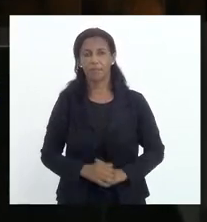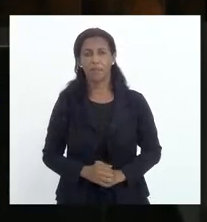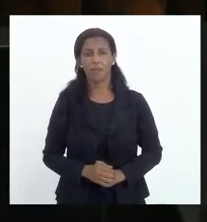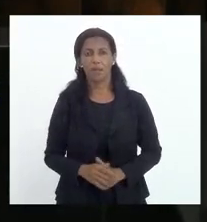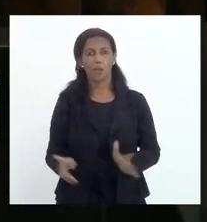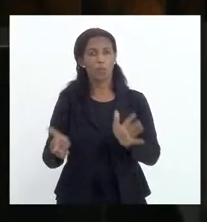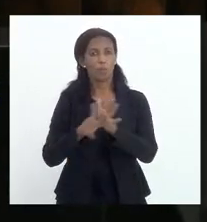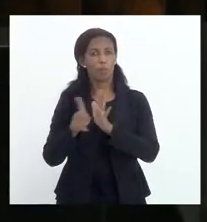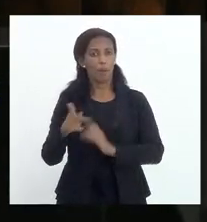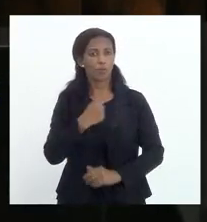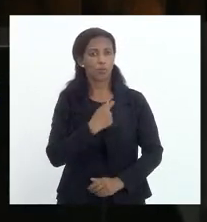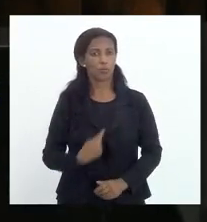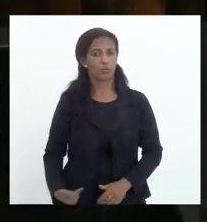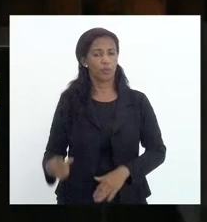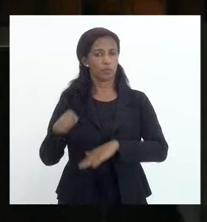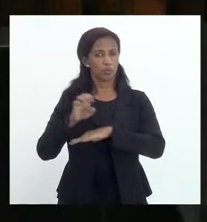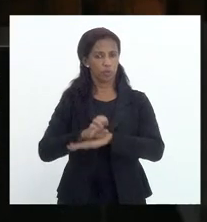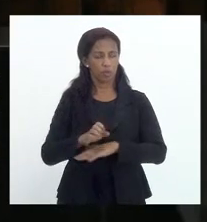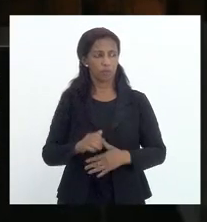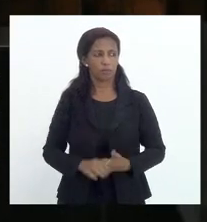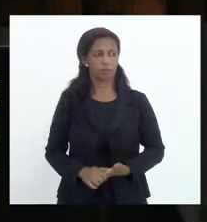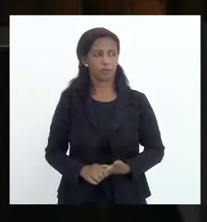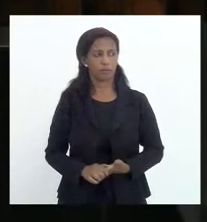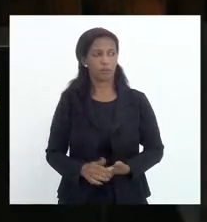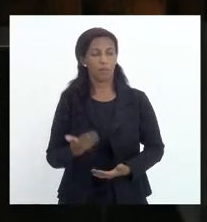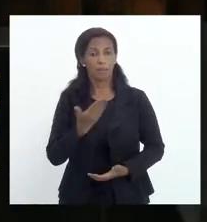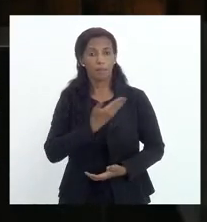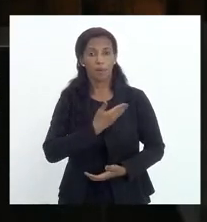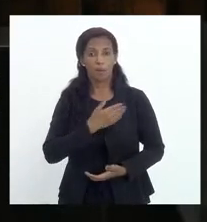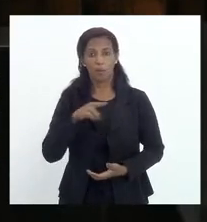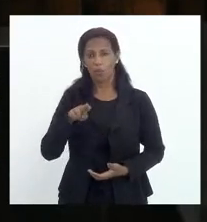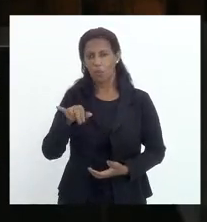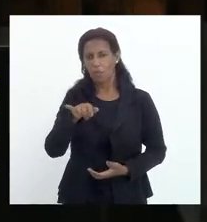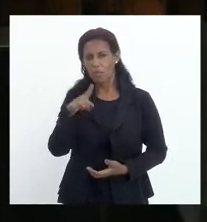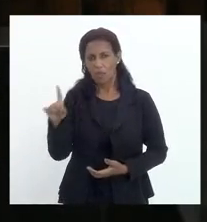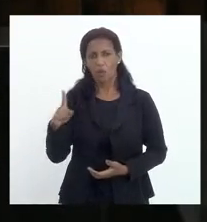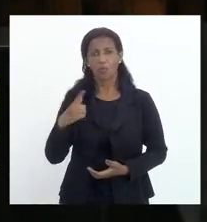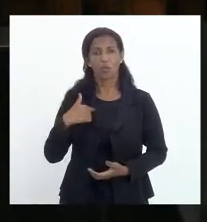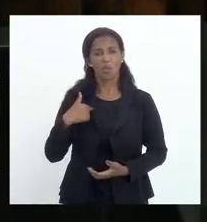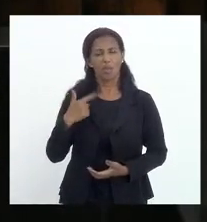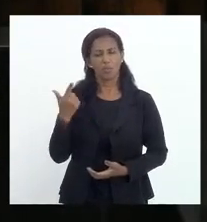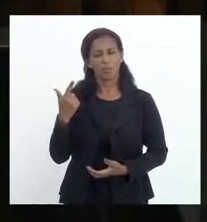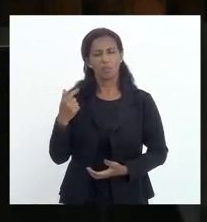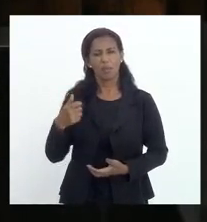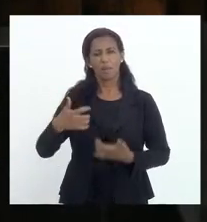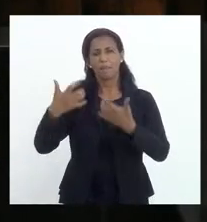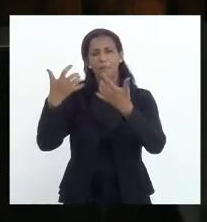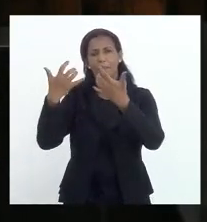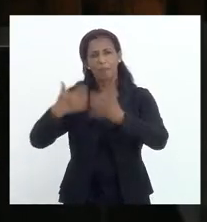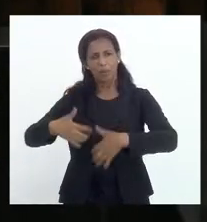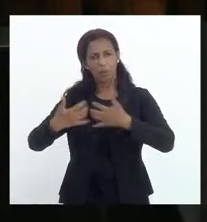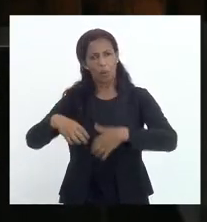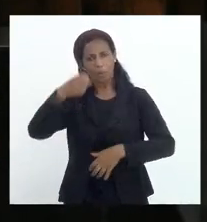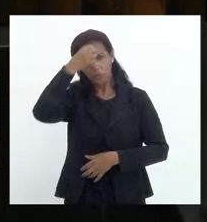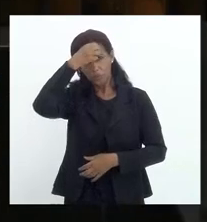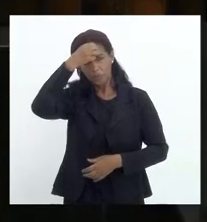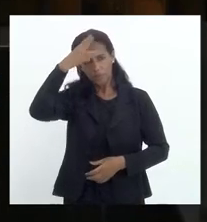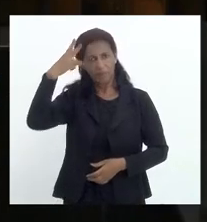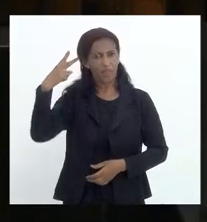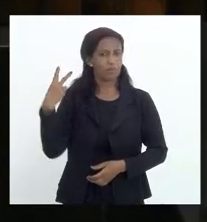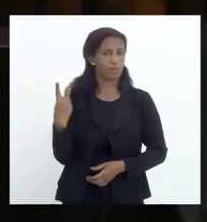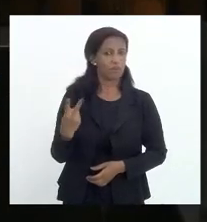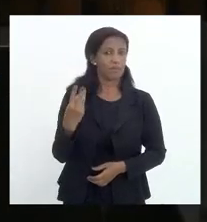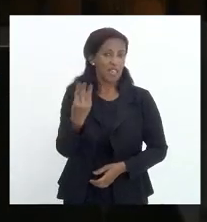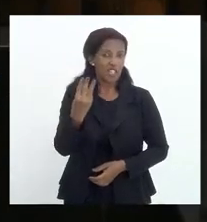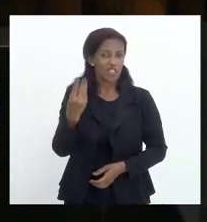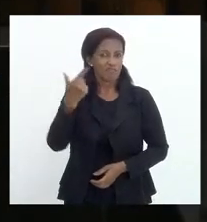parte do governo do Estado. Meu querido amigo Nelson, fui prefeito de Petrópolis 3 mandatos e, durante a sua